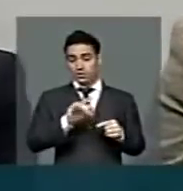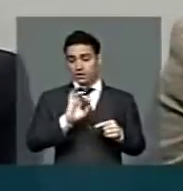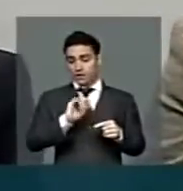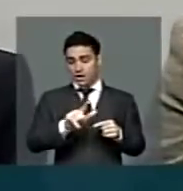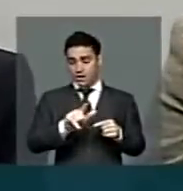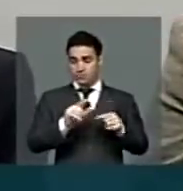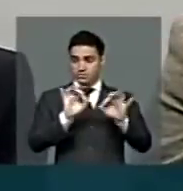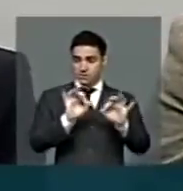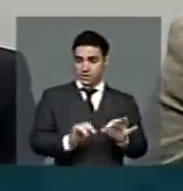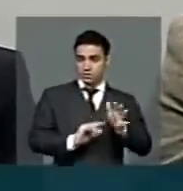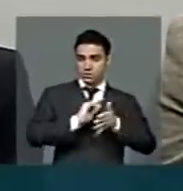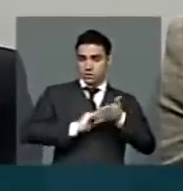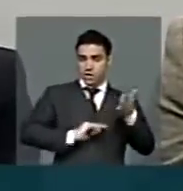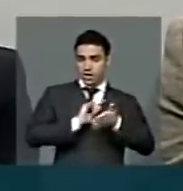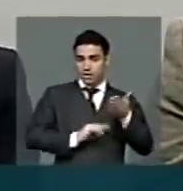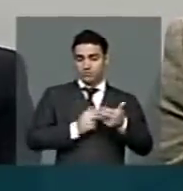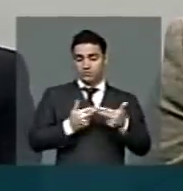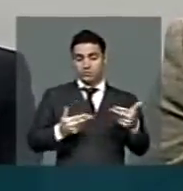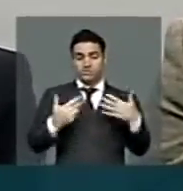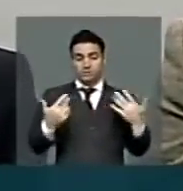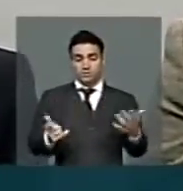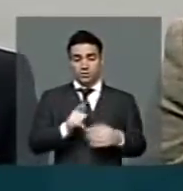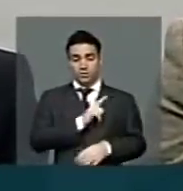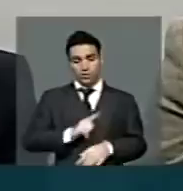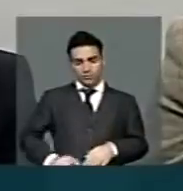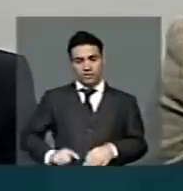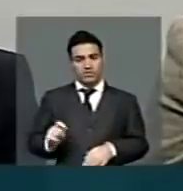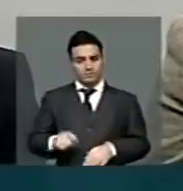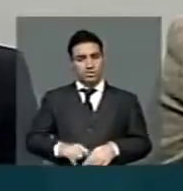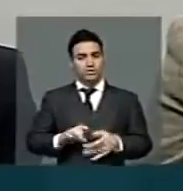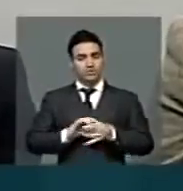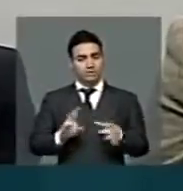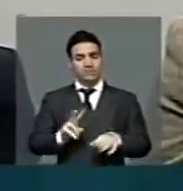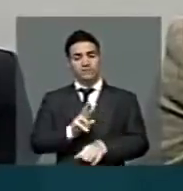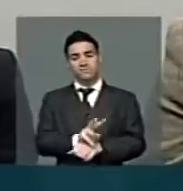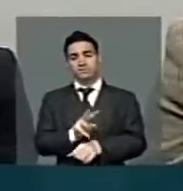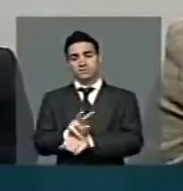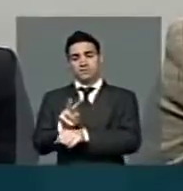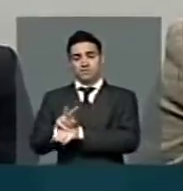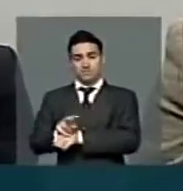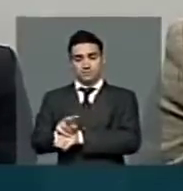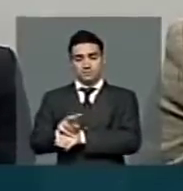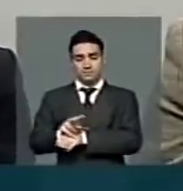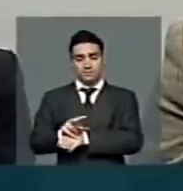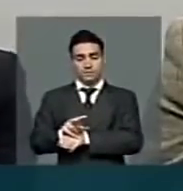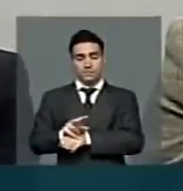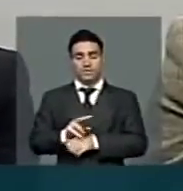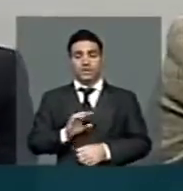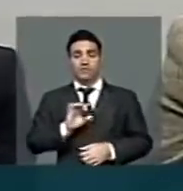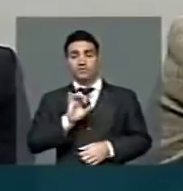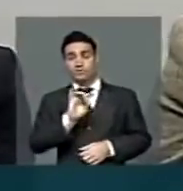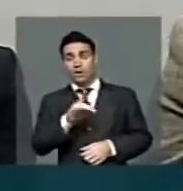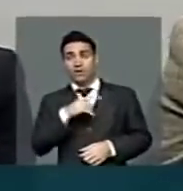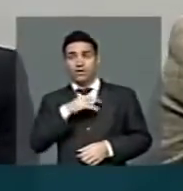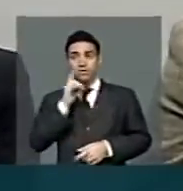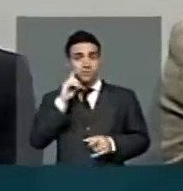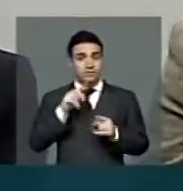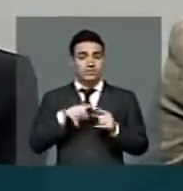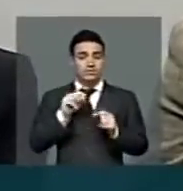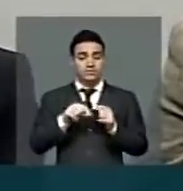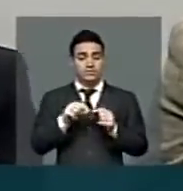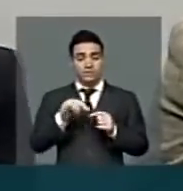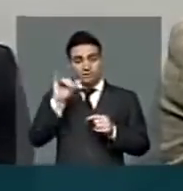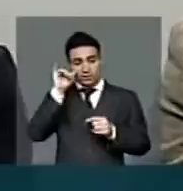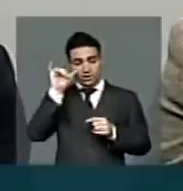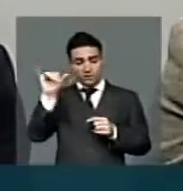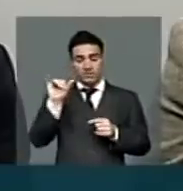na legalidade, o Estado pode fiscalizar essas casas, não só no sentido de coibir, de combater a exploração sexual de